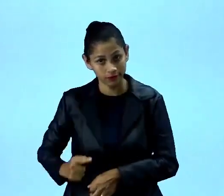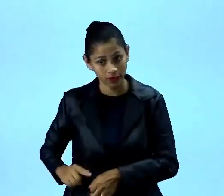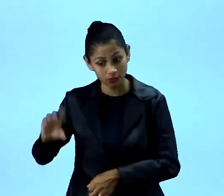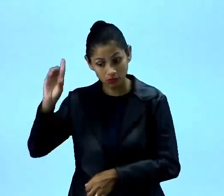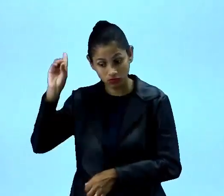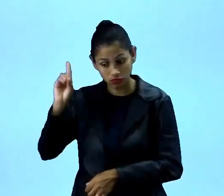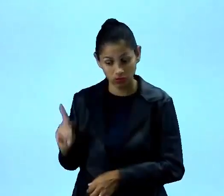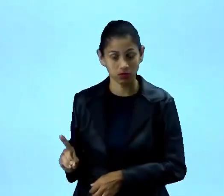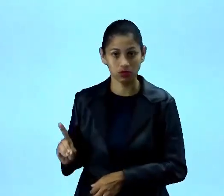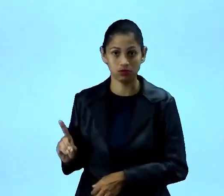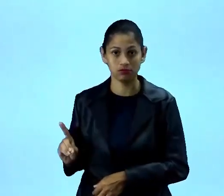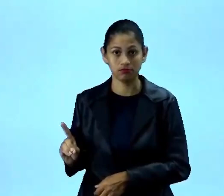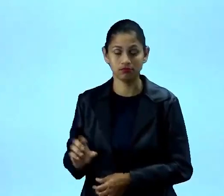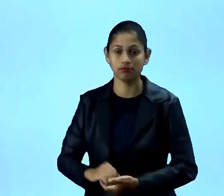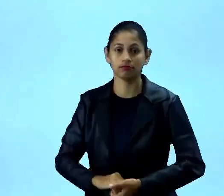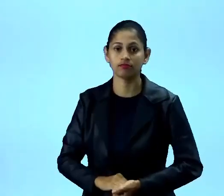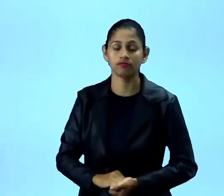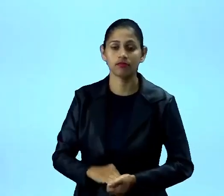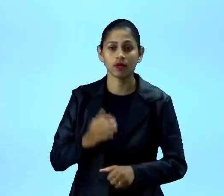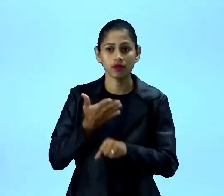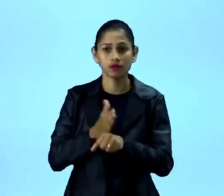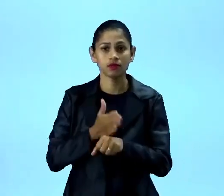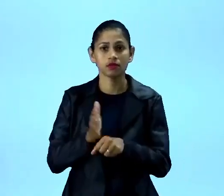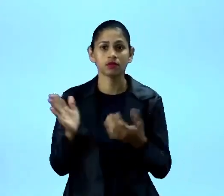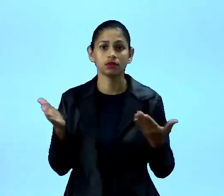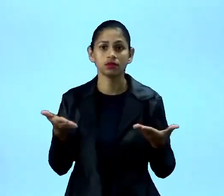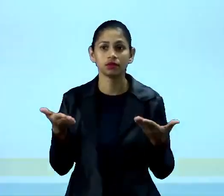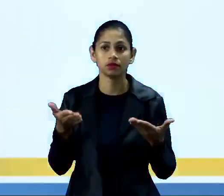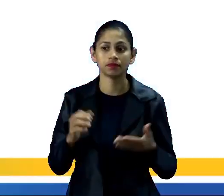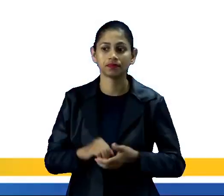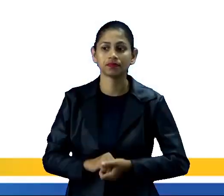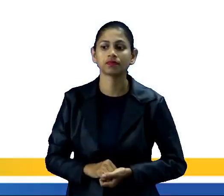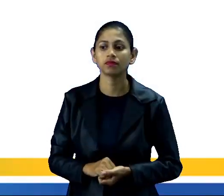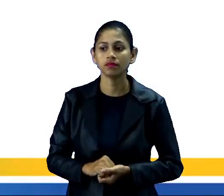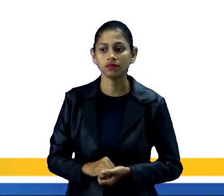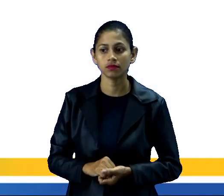Então, vamos lá, exercitando um pouco do que nós aprendemos na aula de hoje.